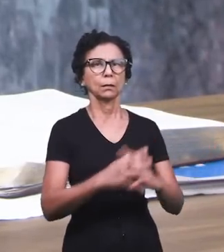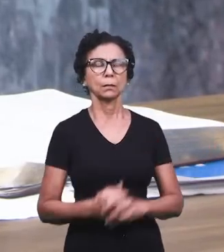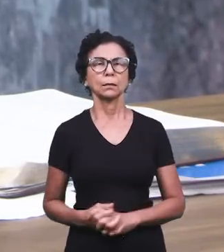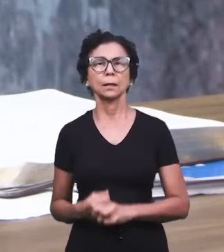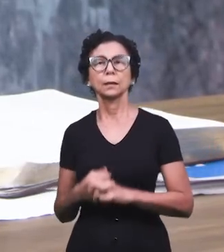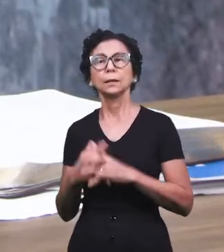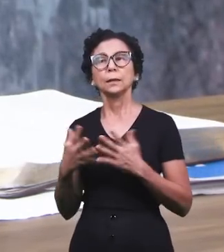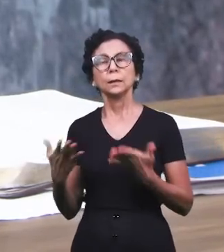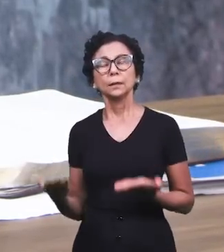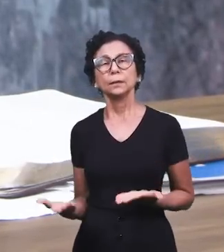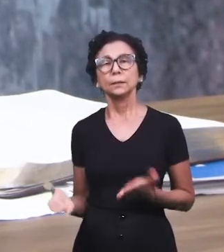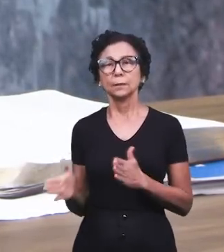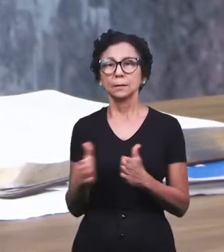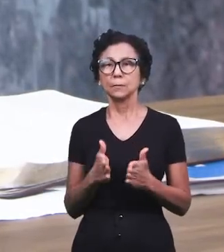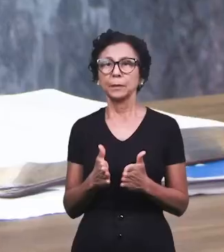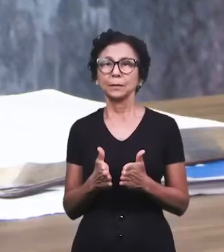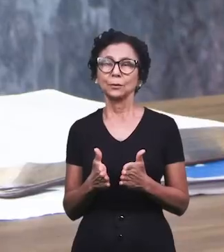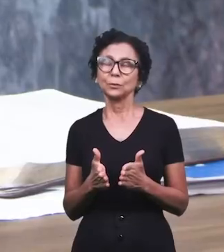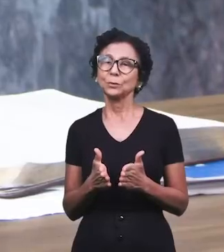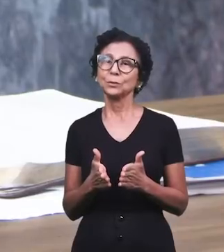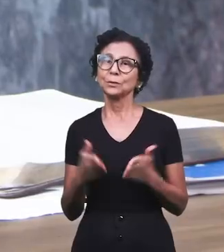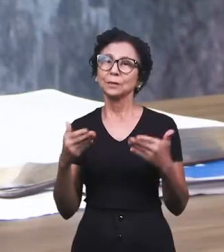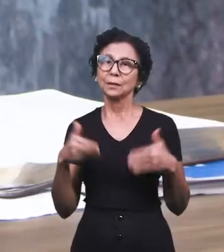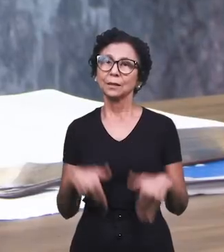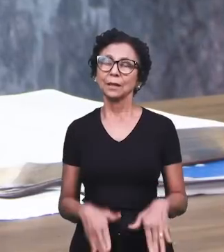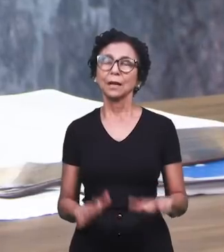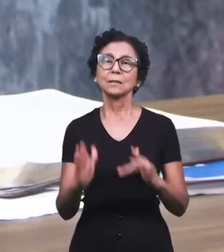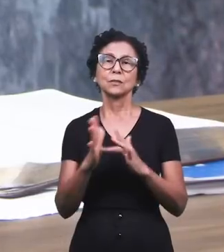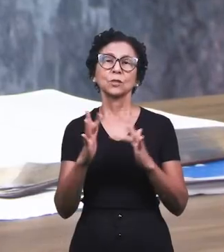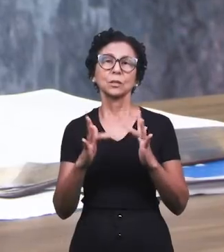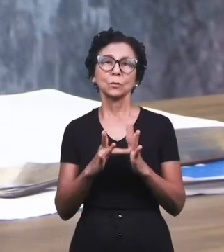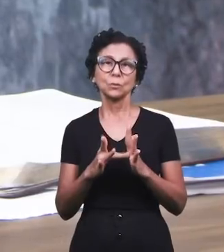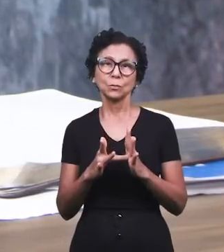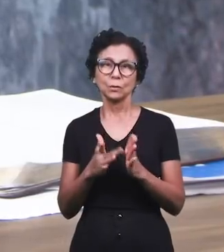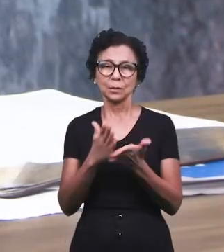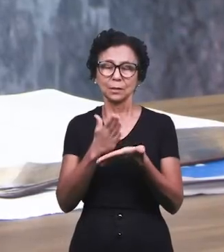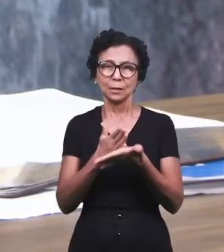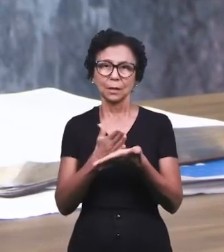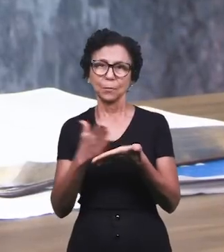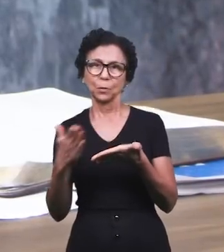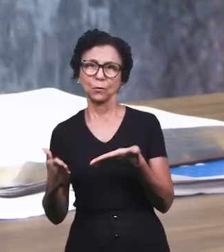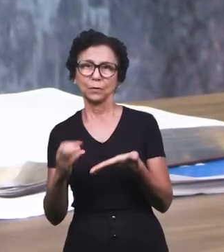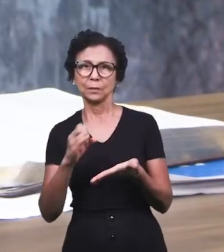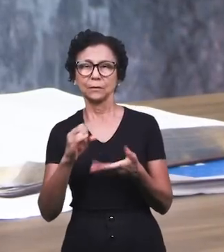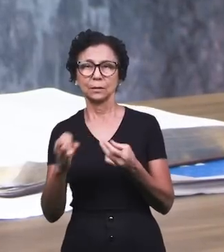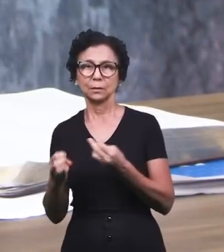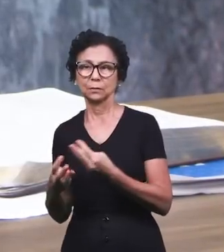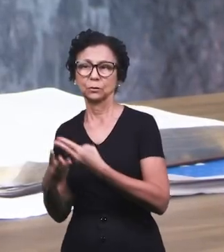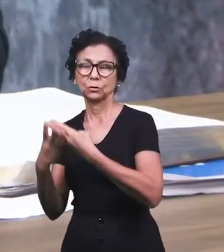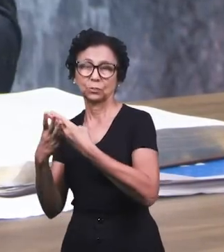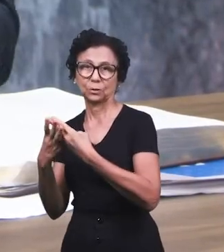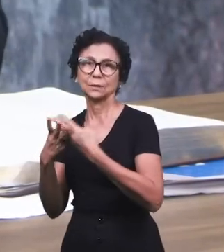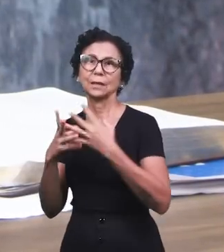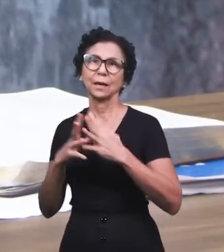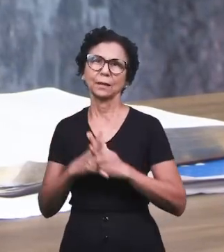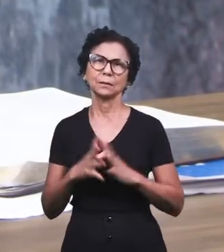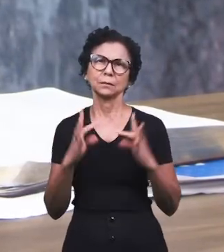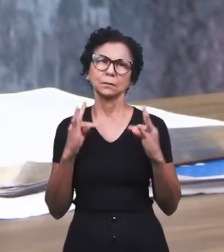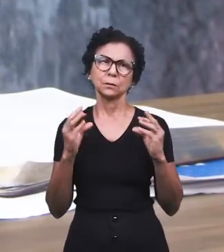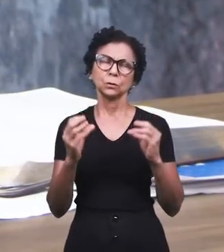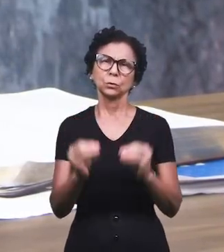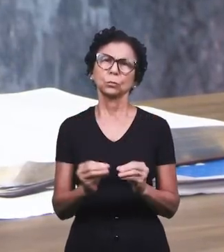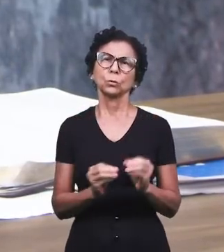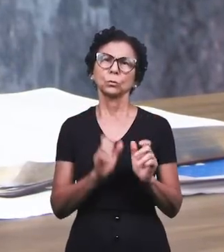nasce o Senhor Jesus. Jesus nasce na província da Judéia. Então a Bíblia, de todos os